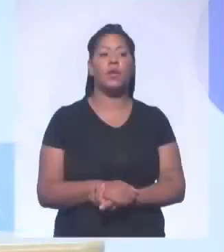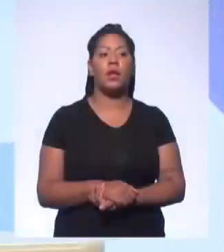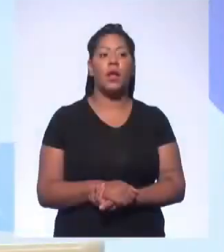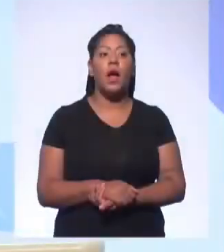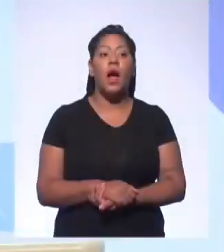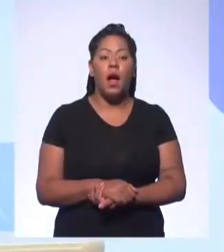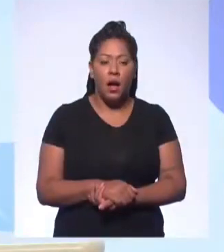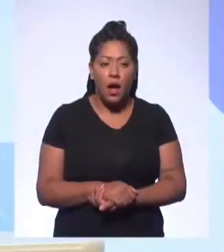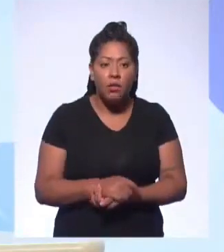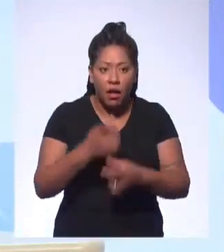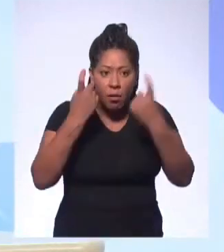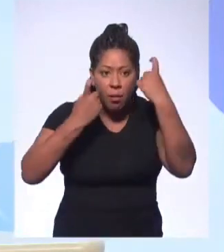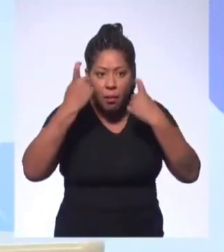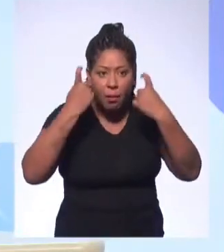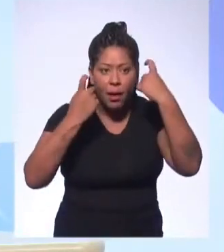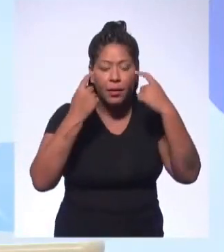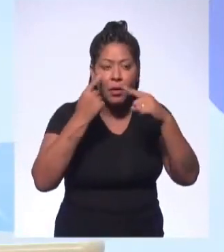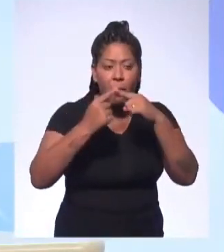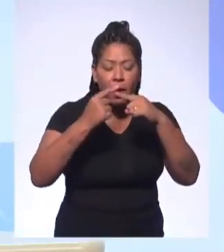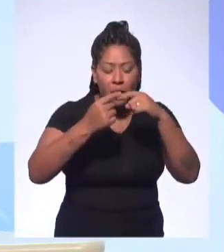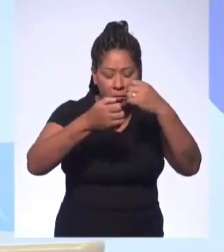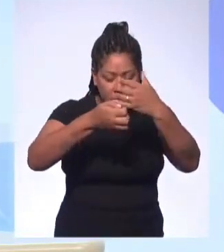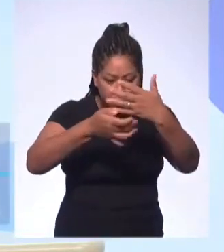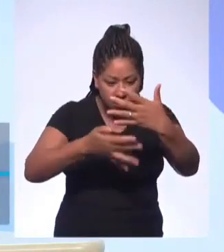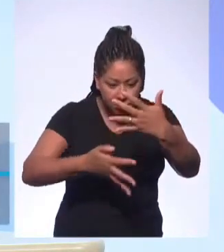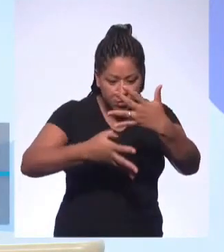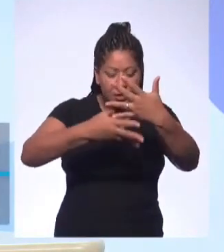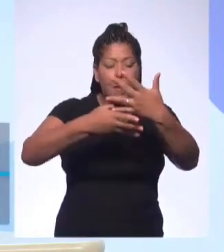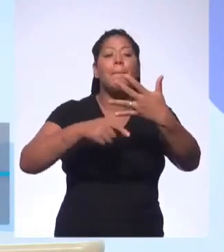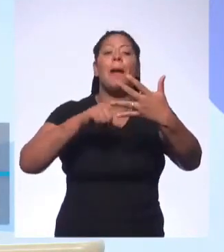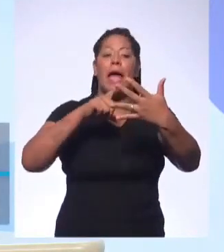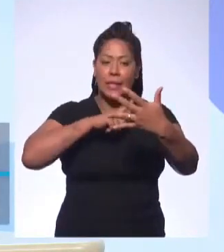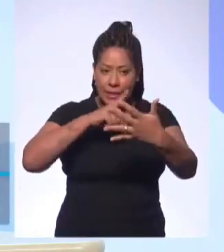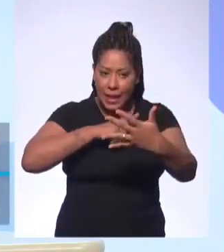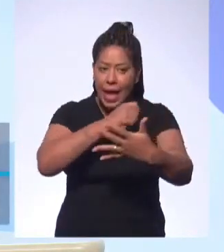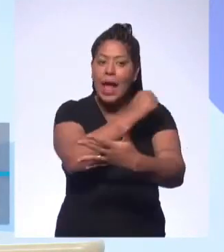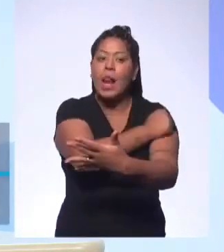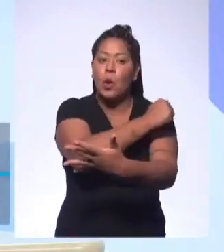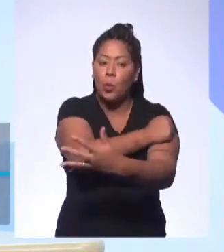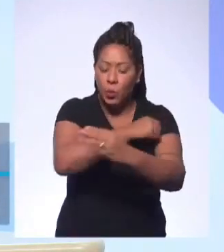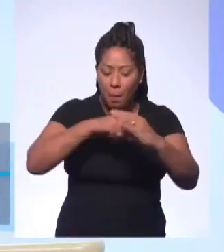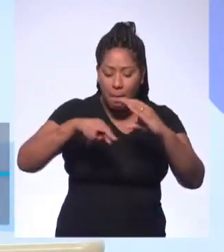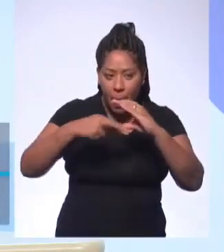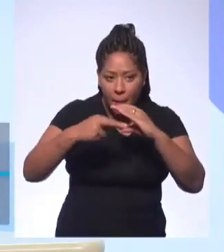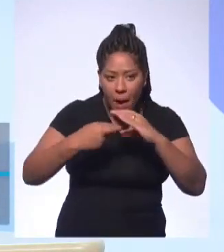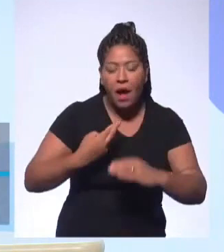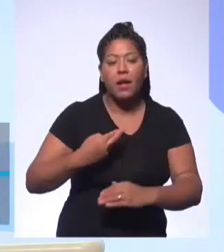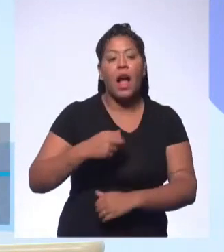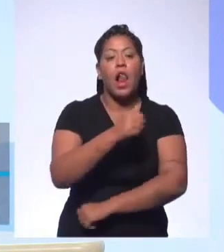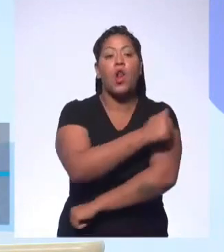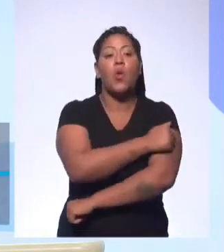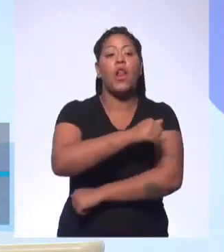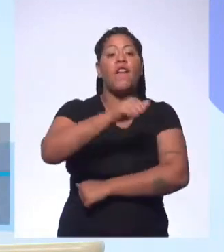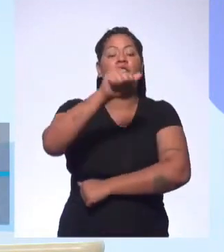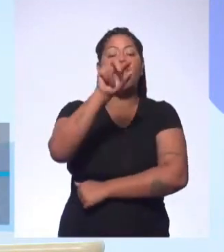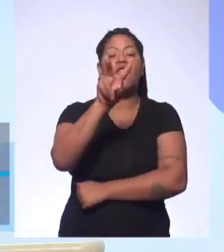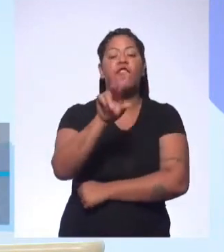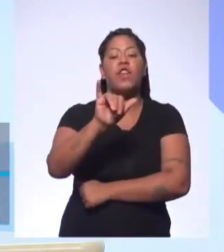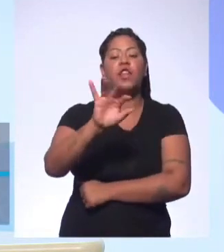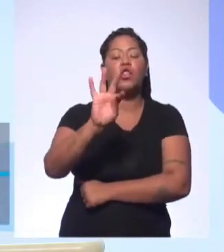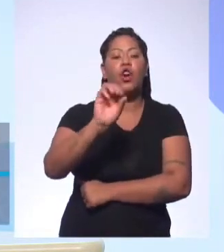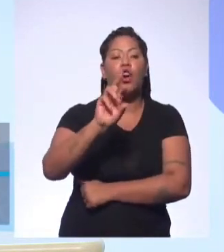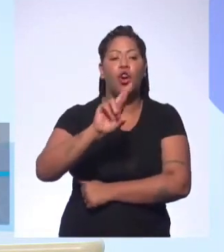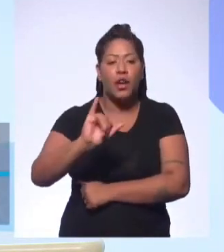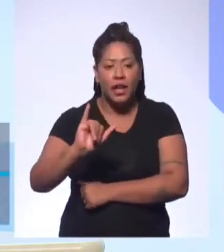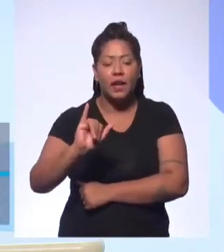estava preocupado assim, que aqui que não tivesse nenhum aluno, mas tem sim resposta da aluna Vitória da escola Odila Bento. Vitória